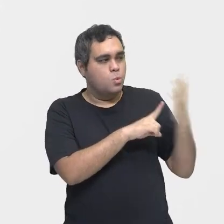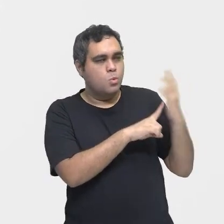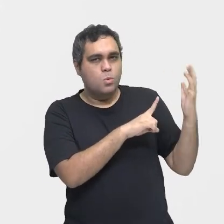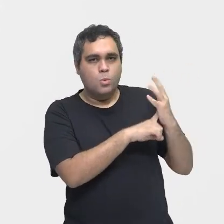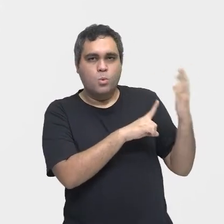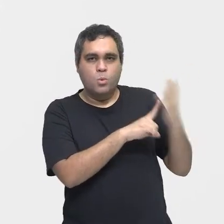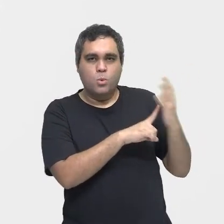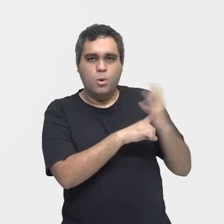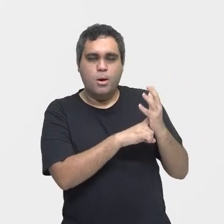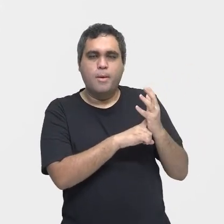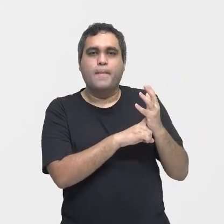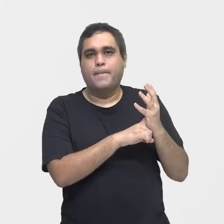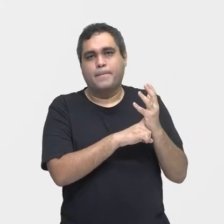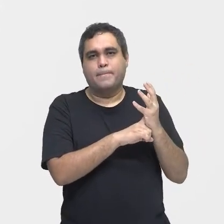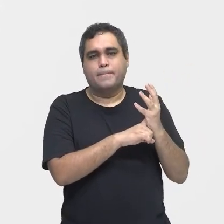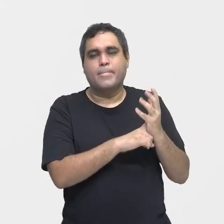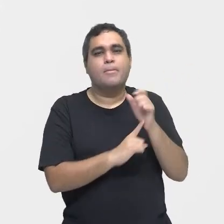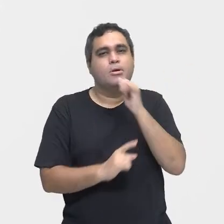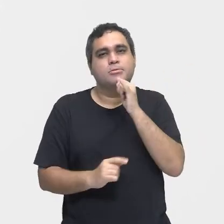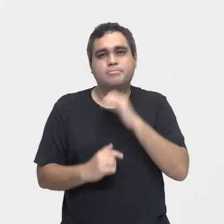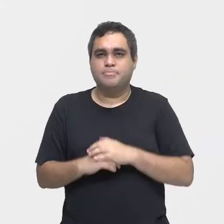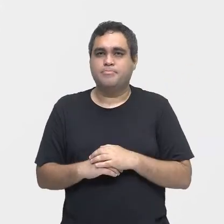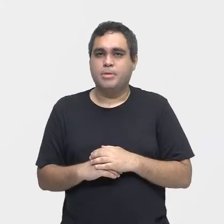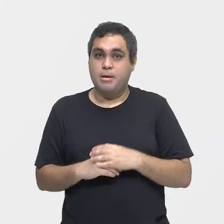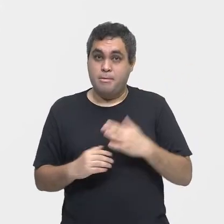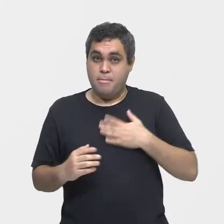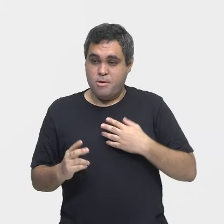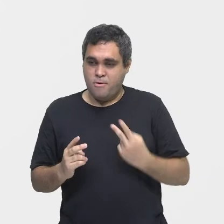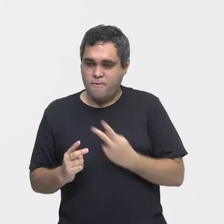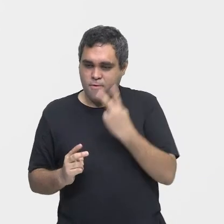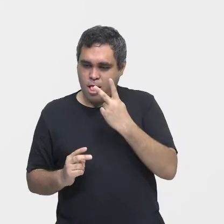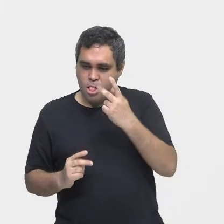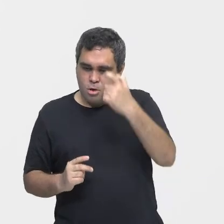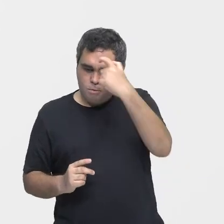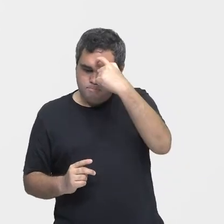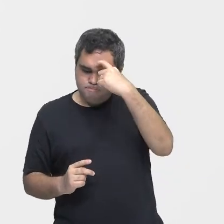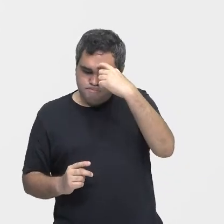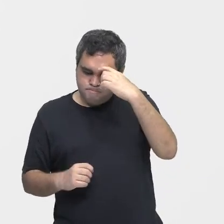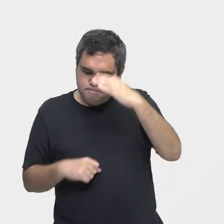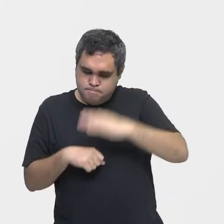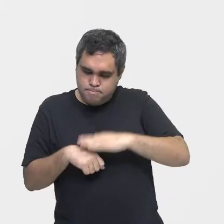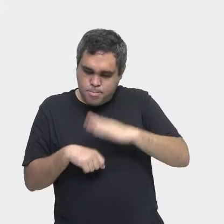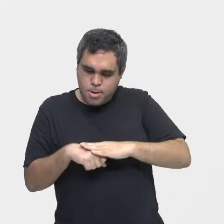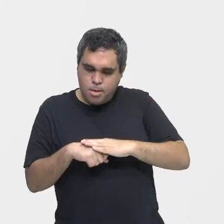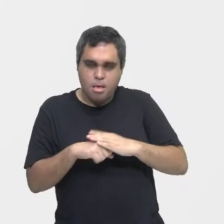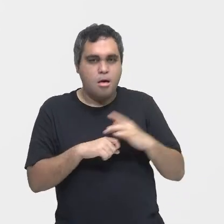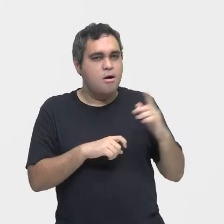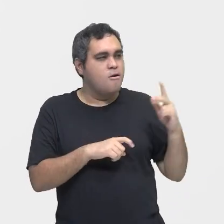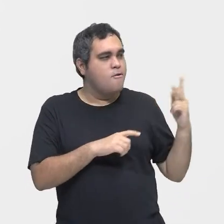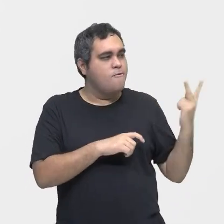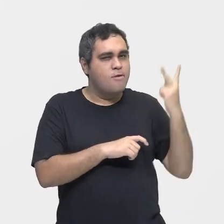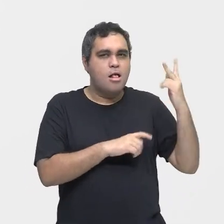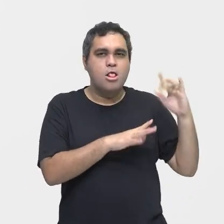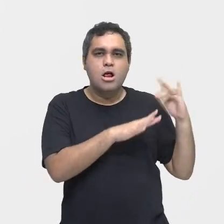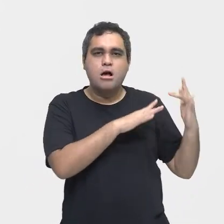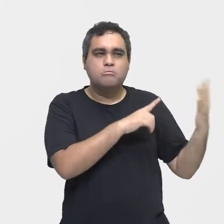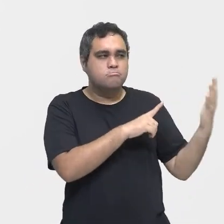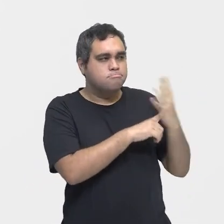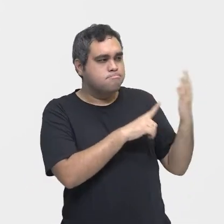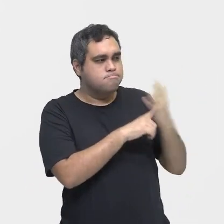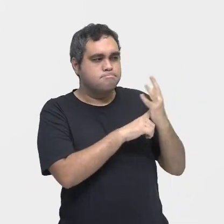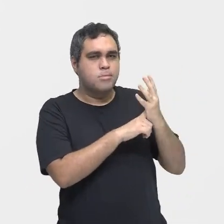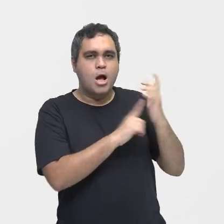influenciar no sentido de mudar os nossos valores morais? Então, o que vocês acharam disso daí? Vamos ver a